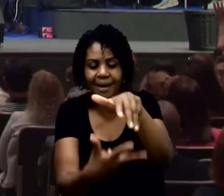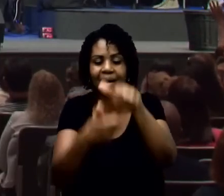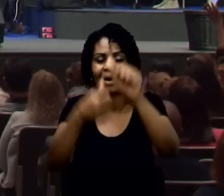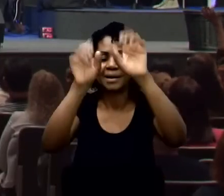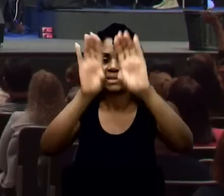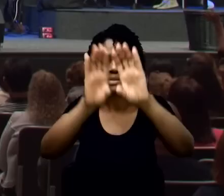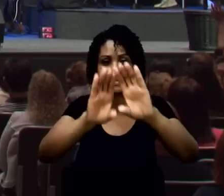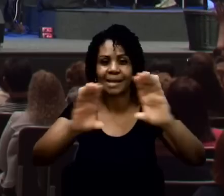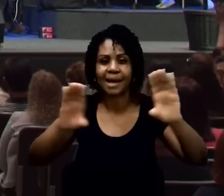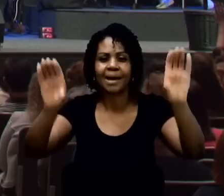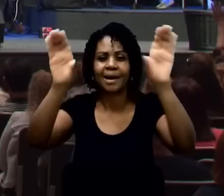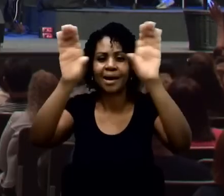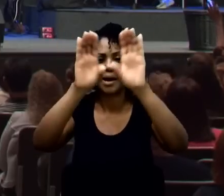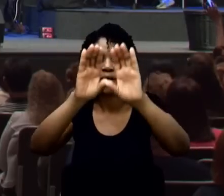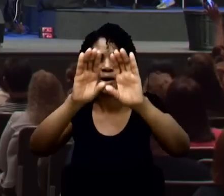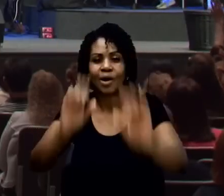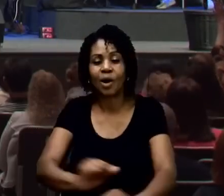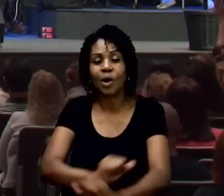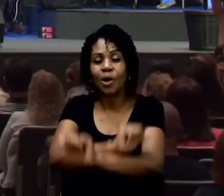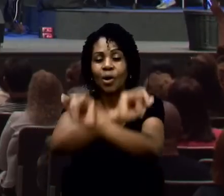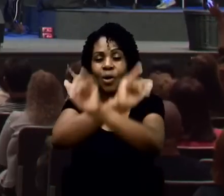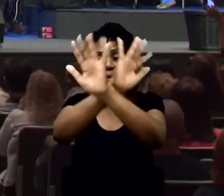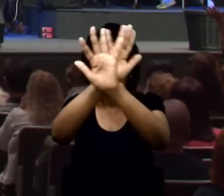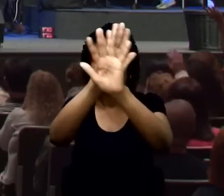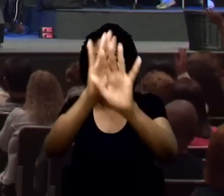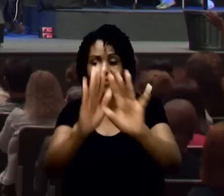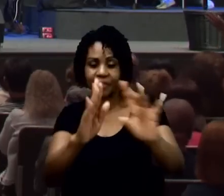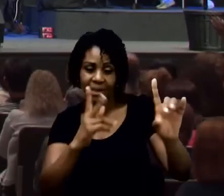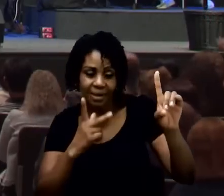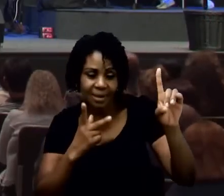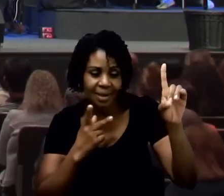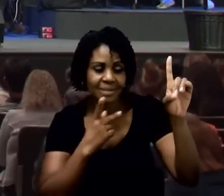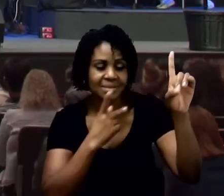Sério que você vai cantar para o senhor sentado? Sério?